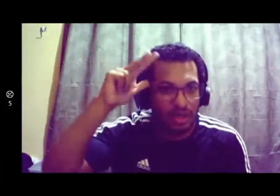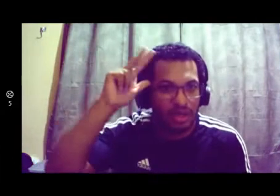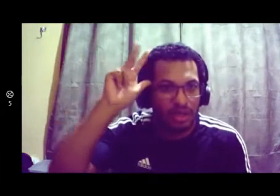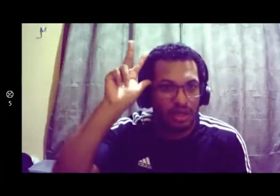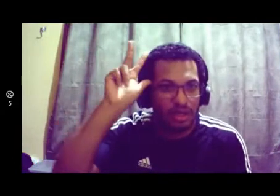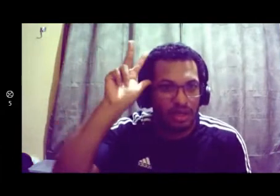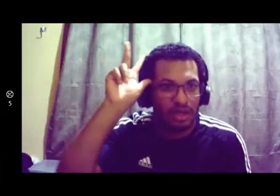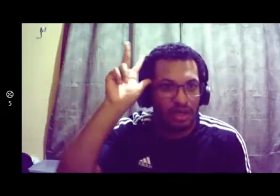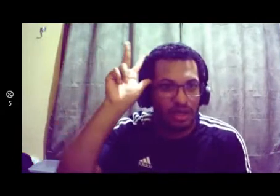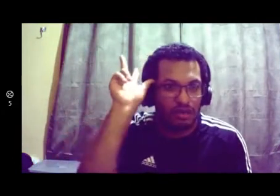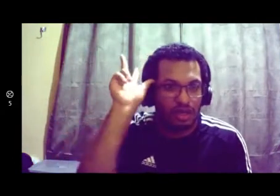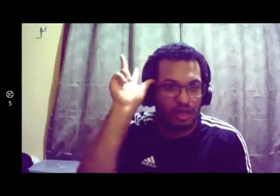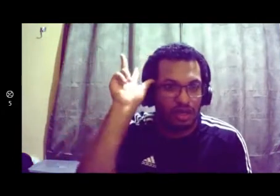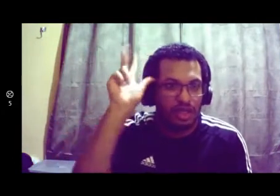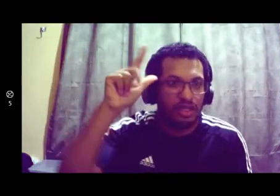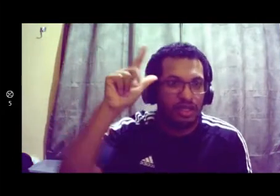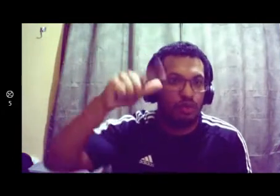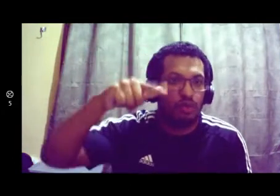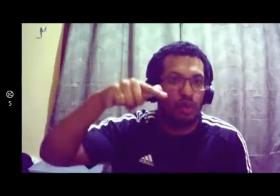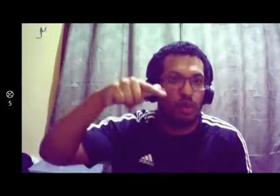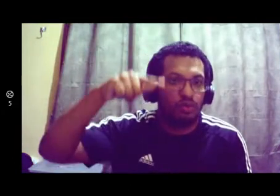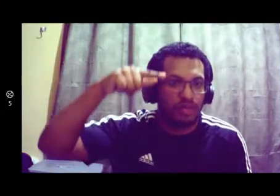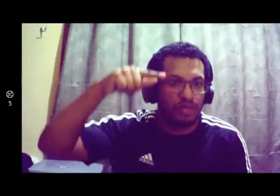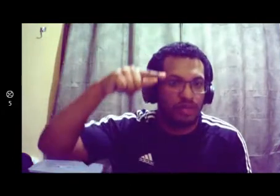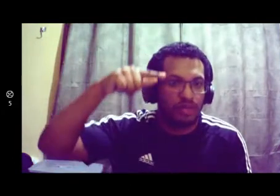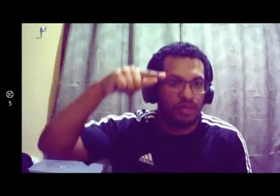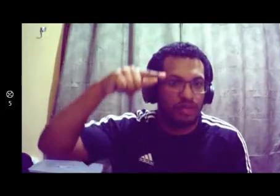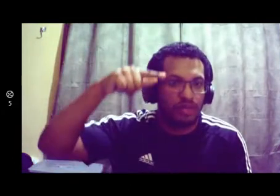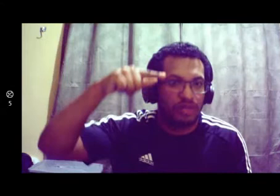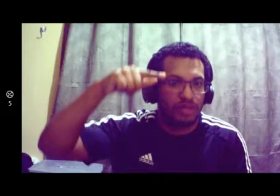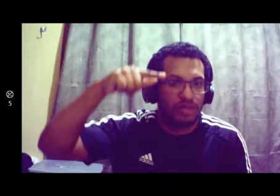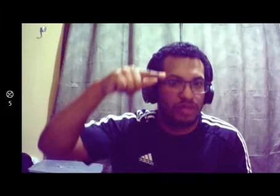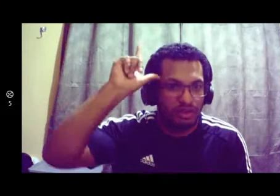melhor. Anteontem. Então, ontem